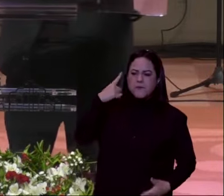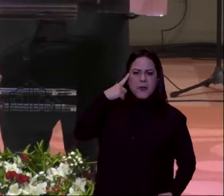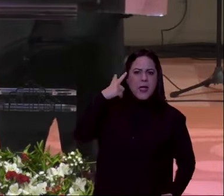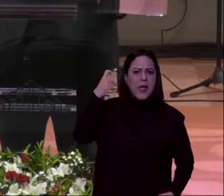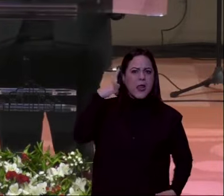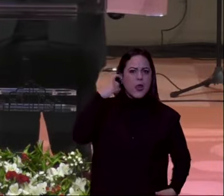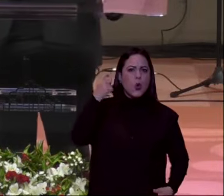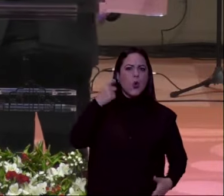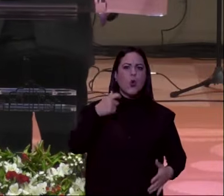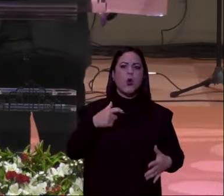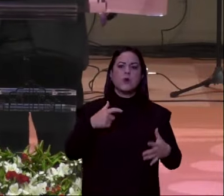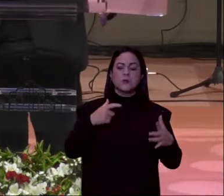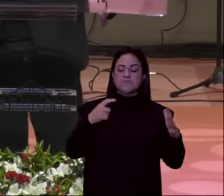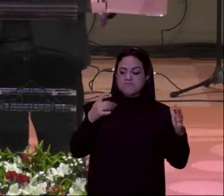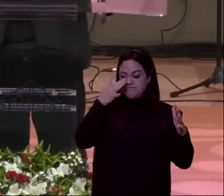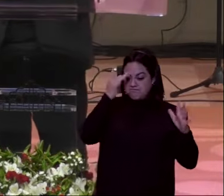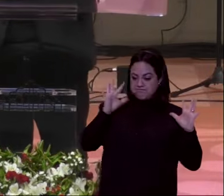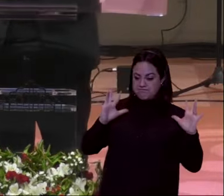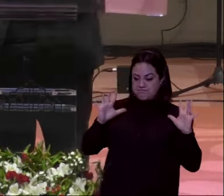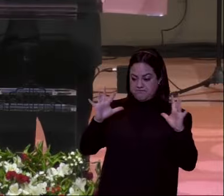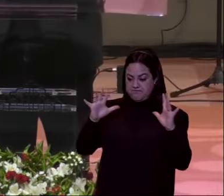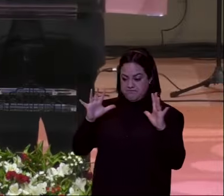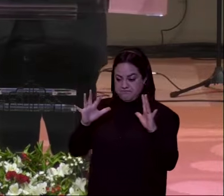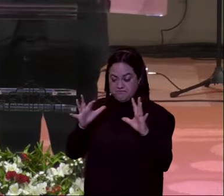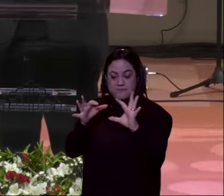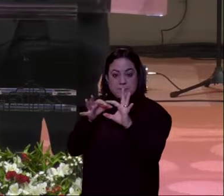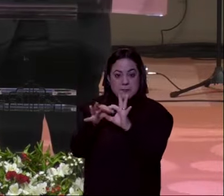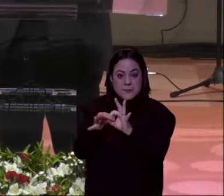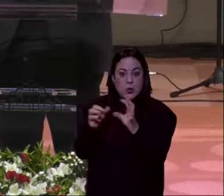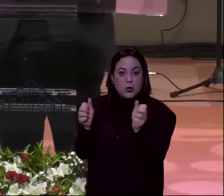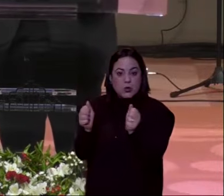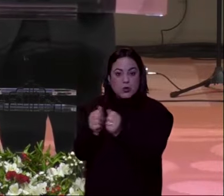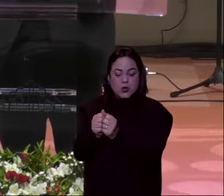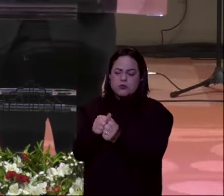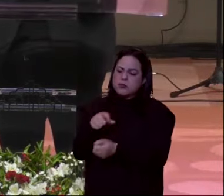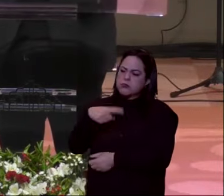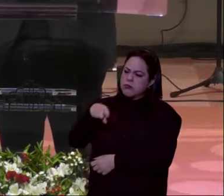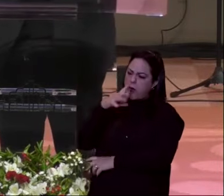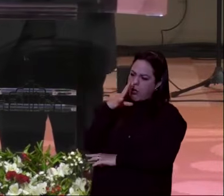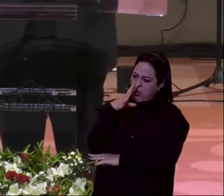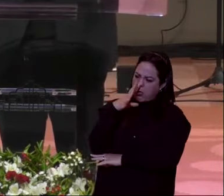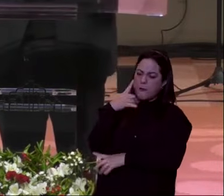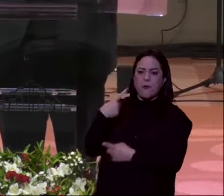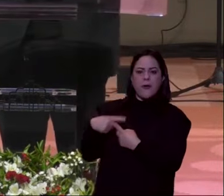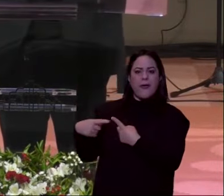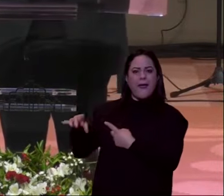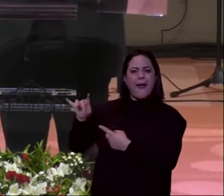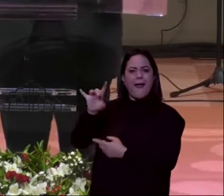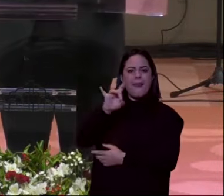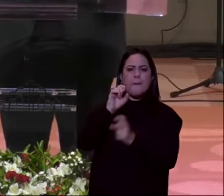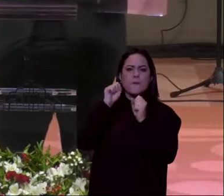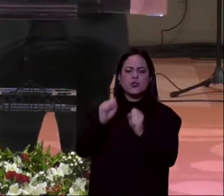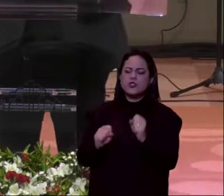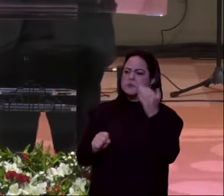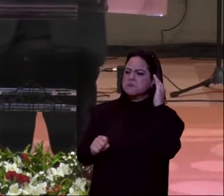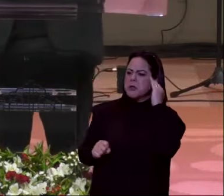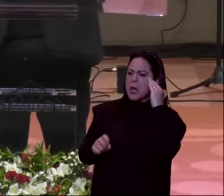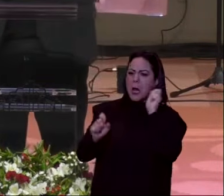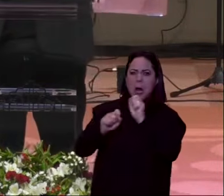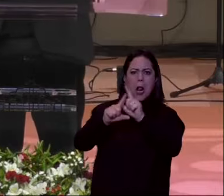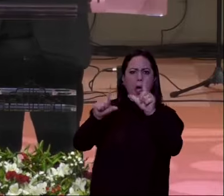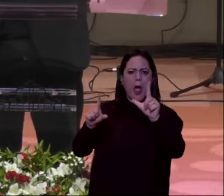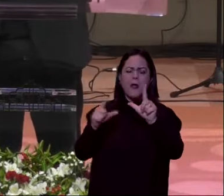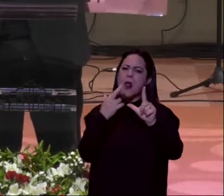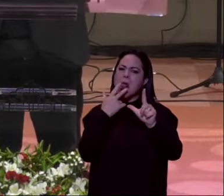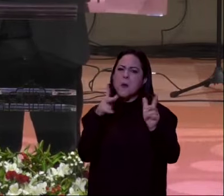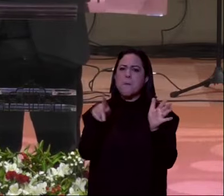uma multidão deles se juntou, e todos ficaram muito admirados, porque cada um podia entender na